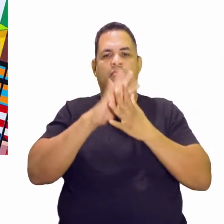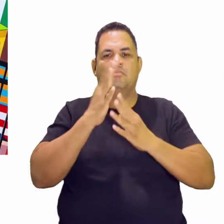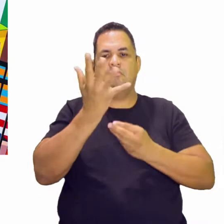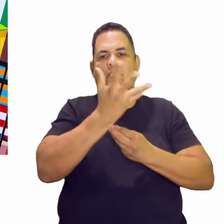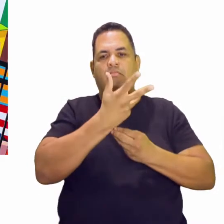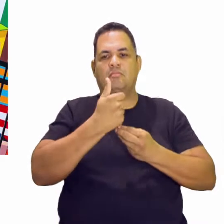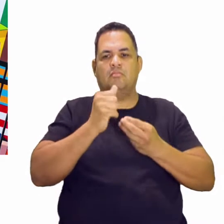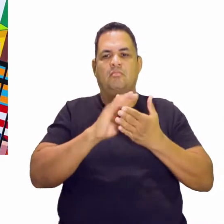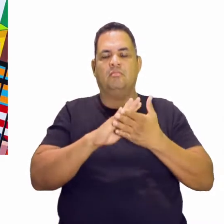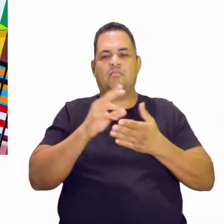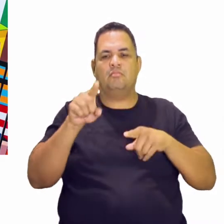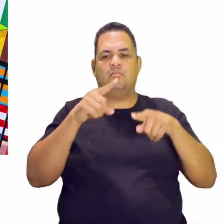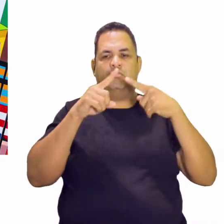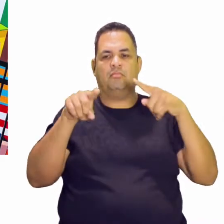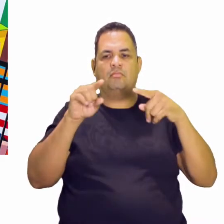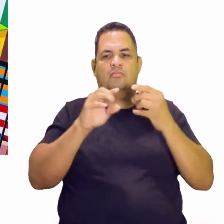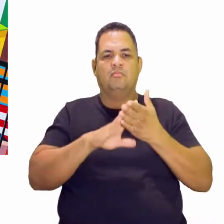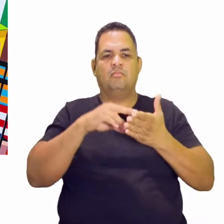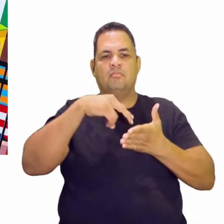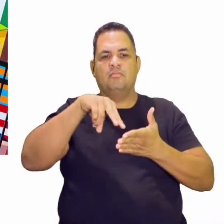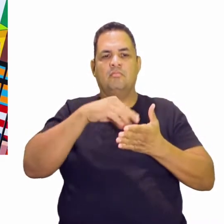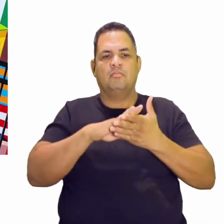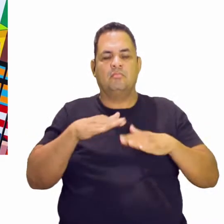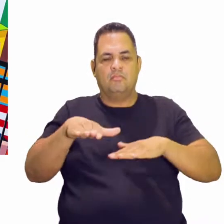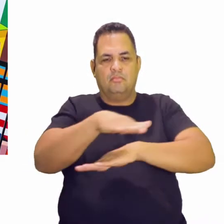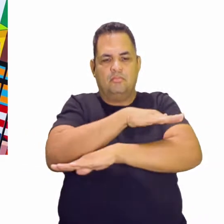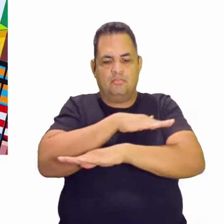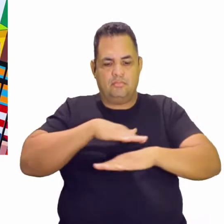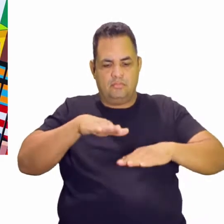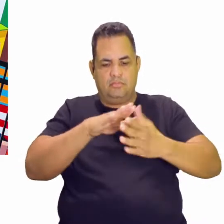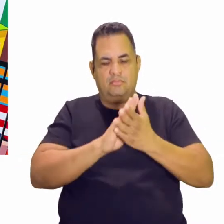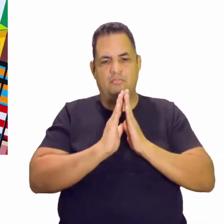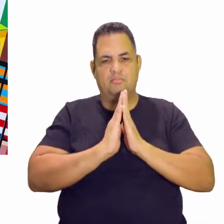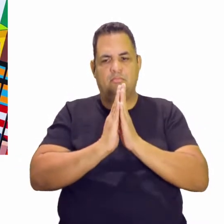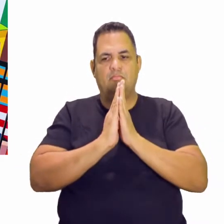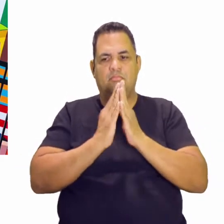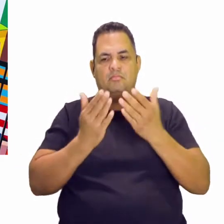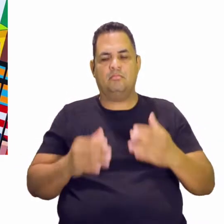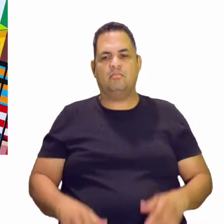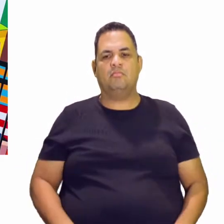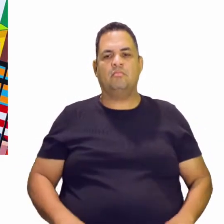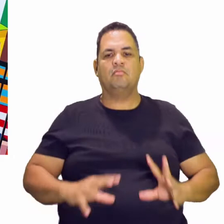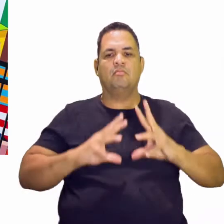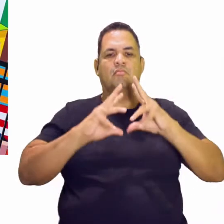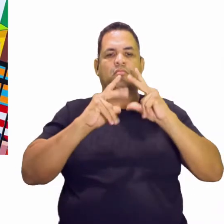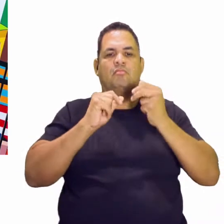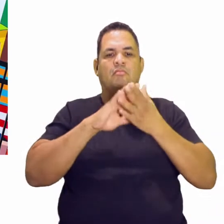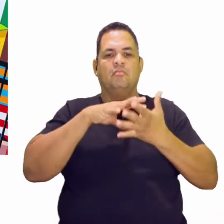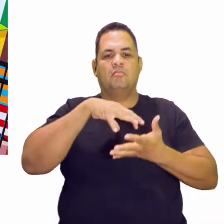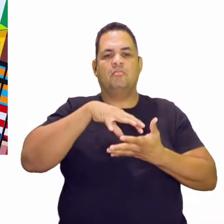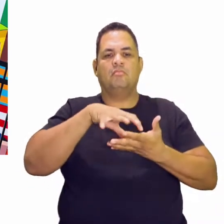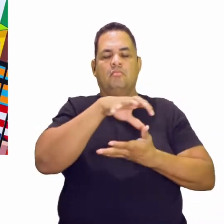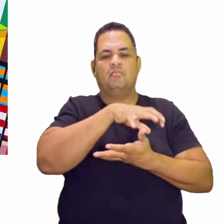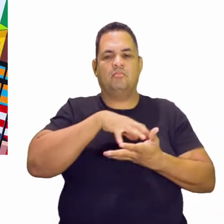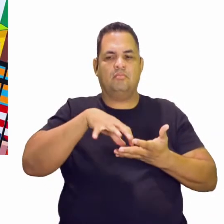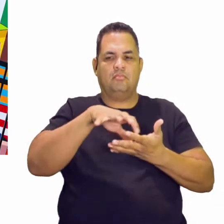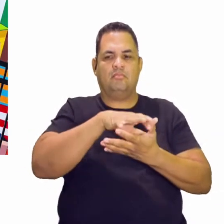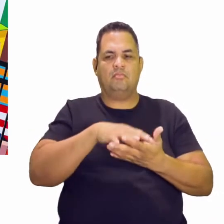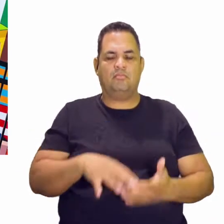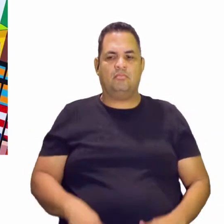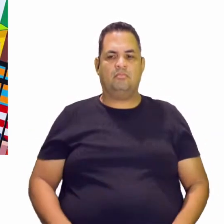como plásticas, música, dança, rituais sagrados. E todas essas manifestações